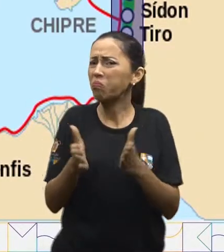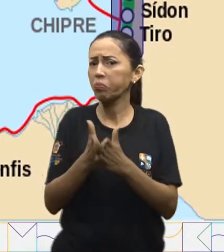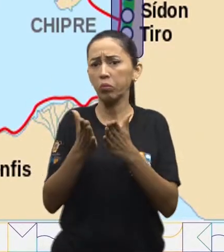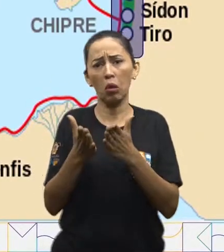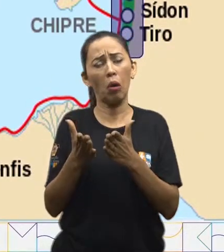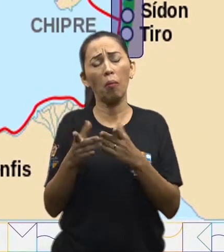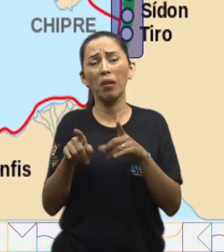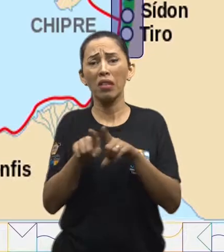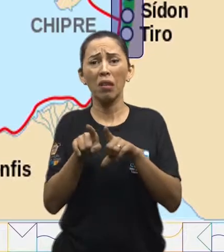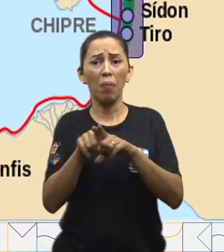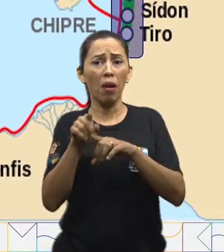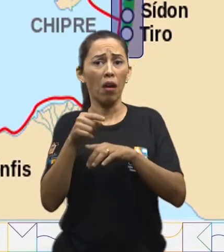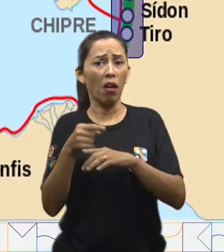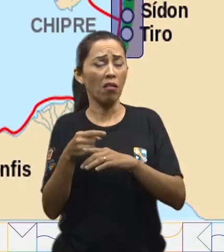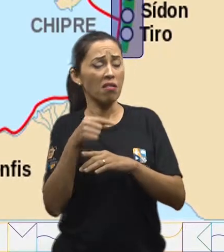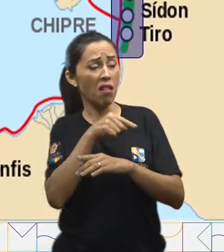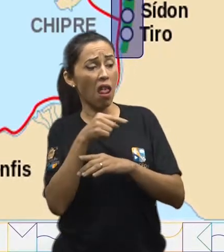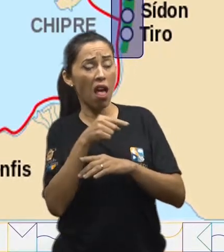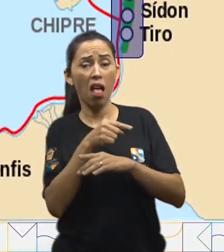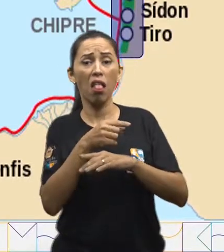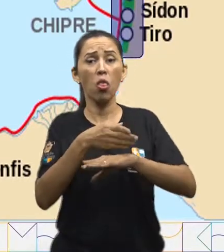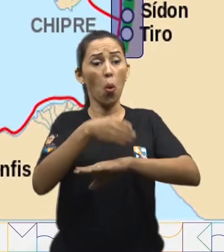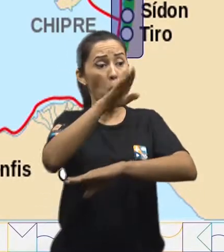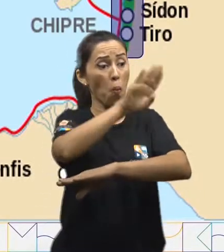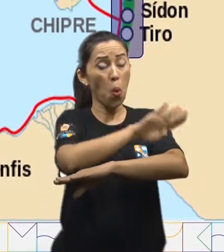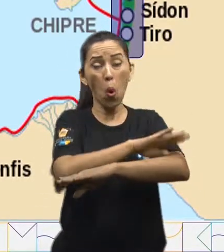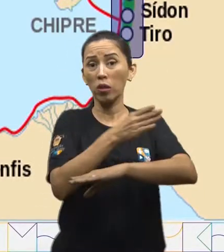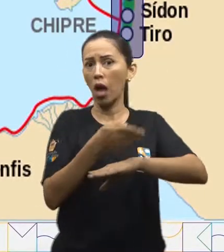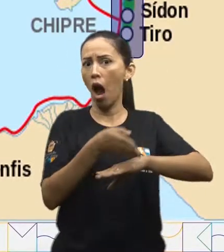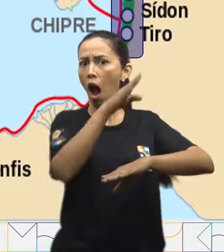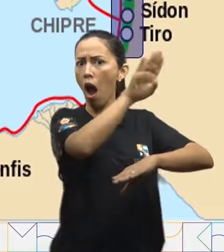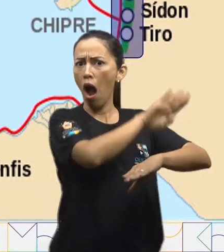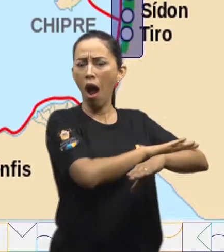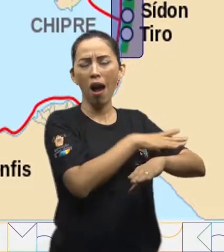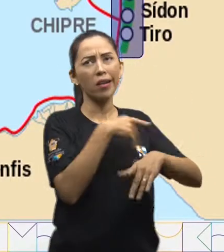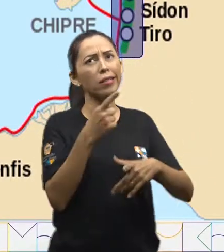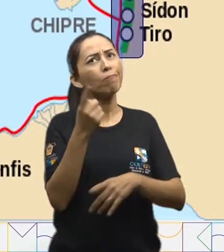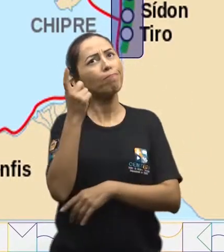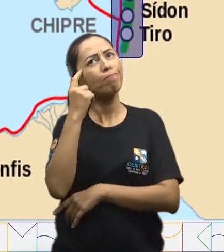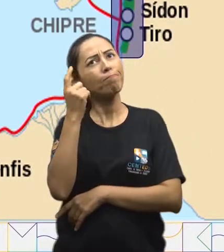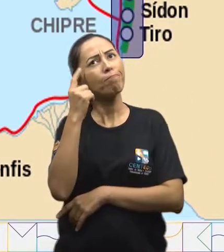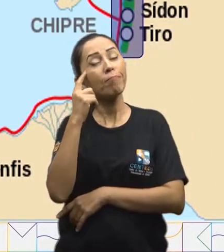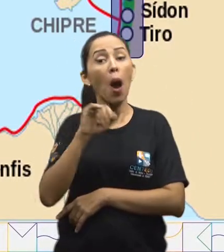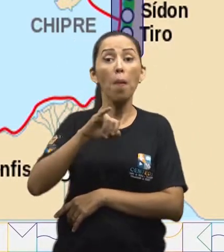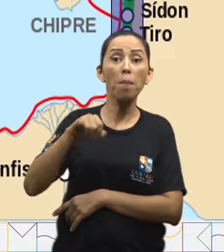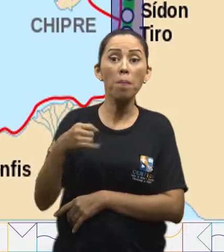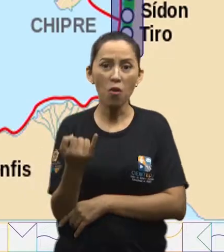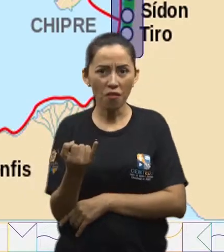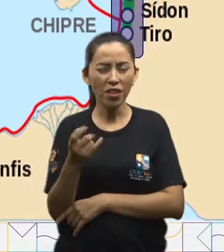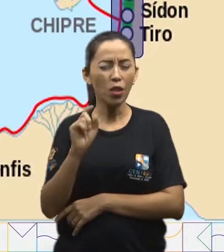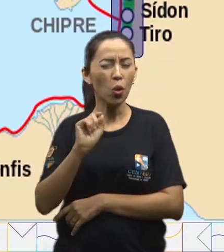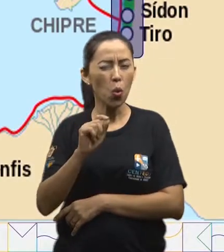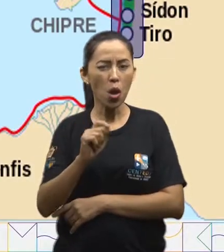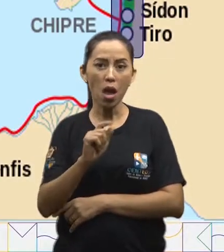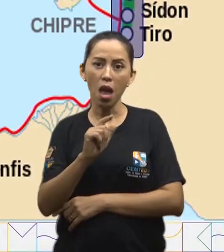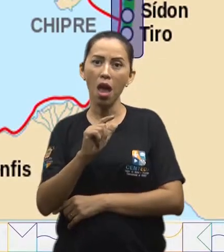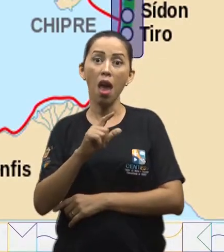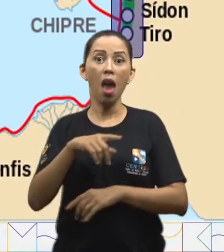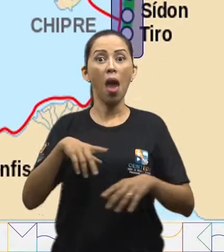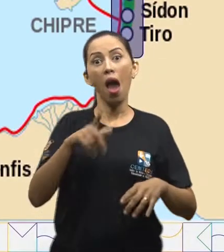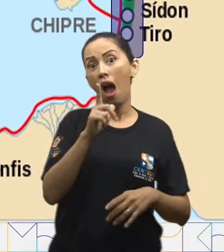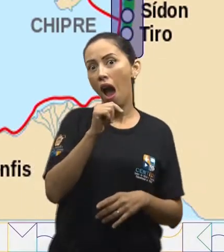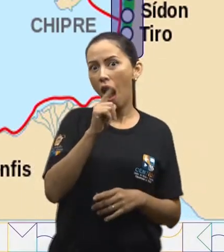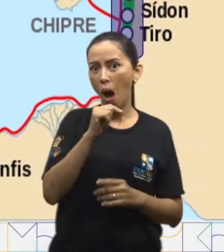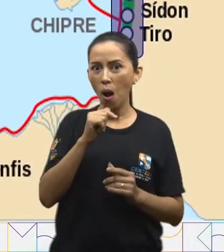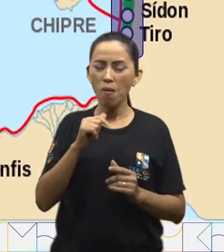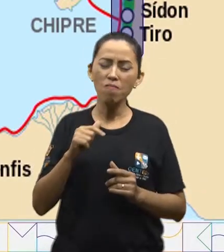e a leste haviam regiões montanhosas. Então, os fenícios aproveitaram para avançar para o mar